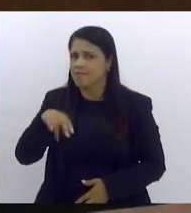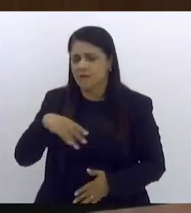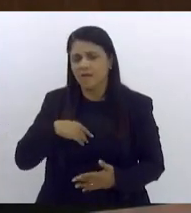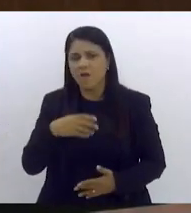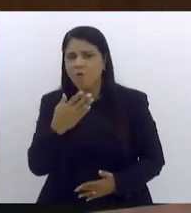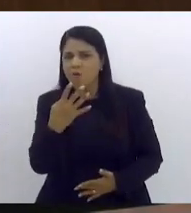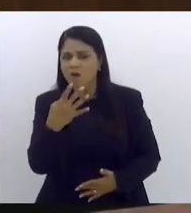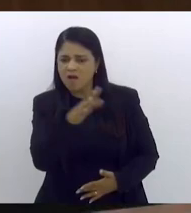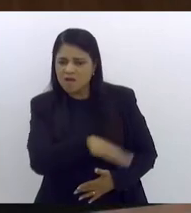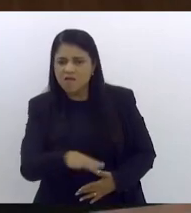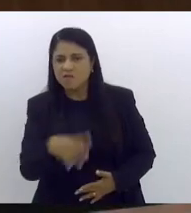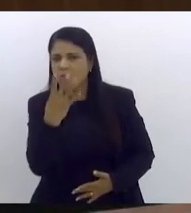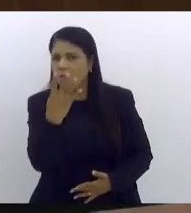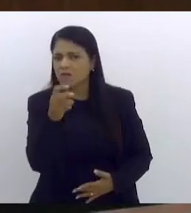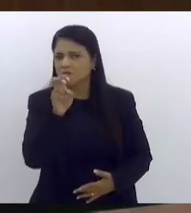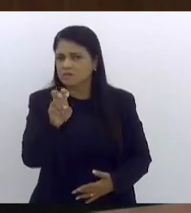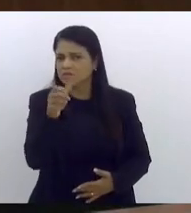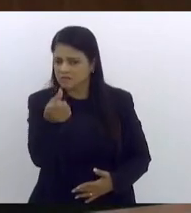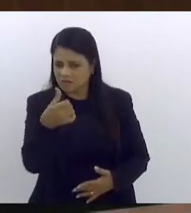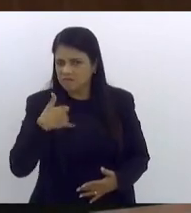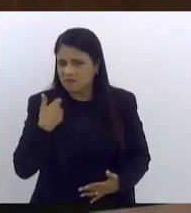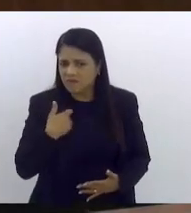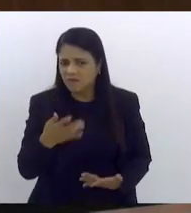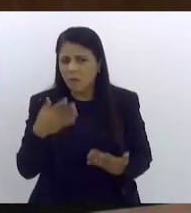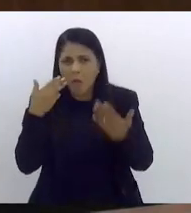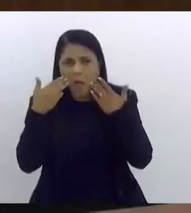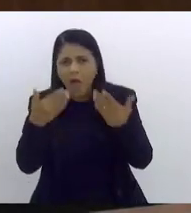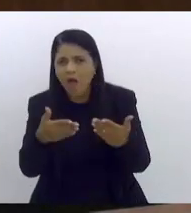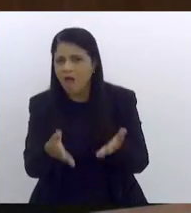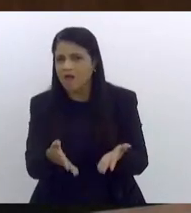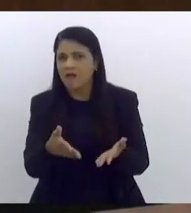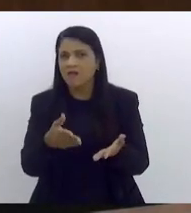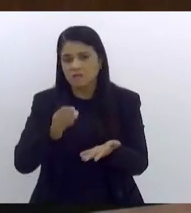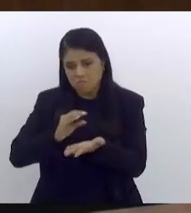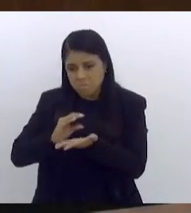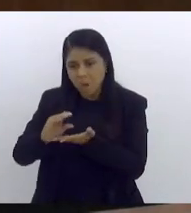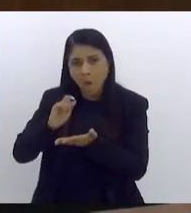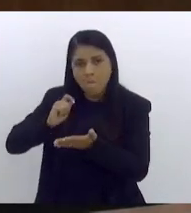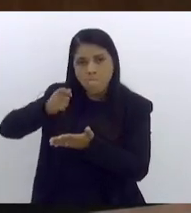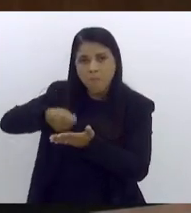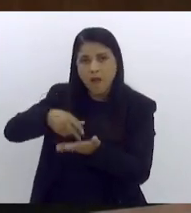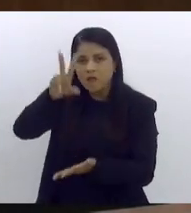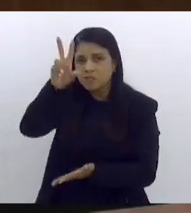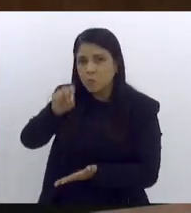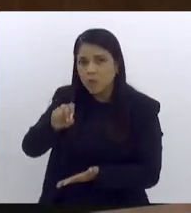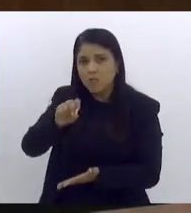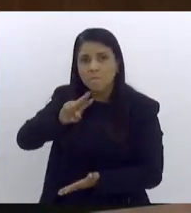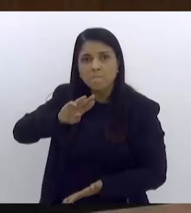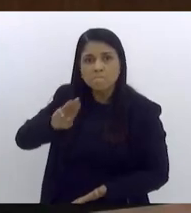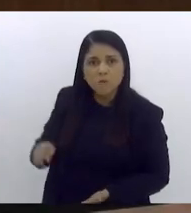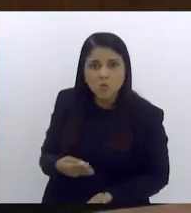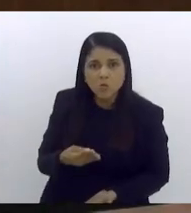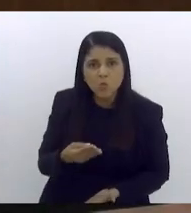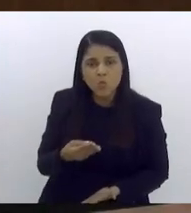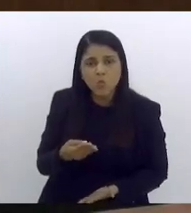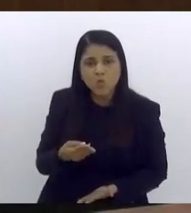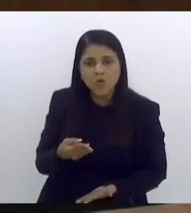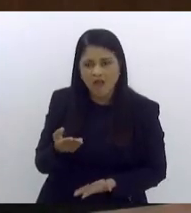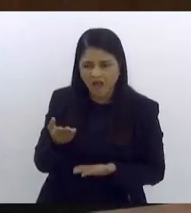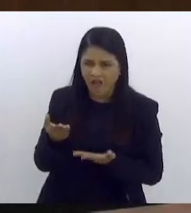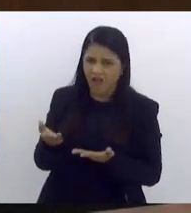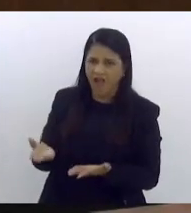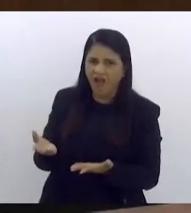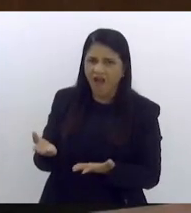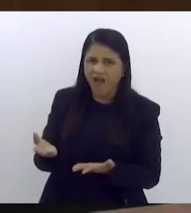5 anos de idade. Inaceitável. E lesão dos cofres públicos. Porque 50 mil reais para aquilo ali, aquilo nem